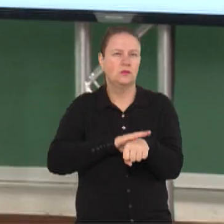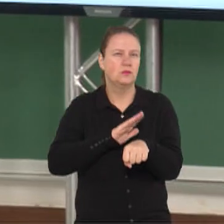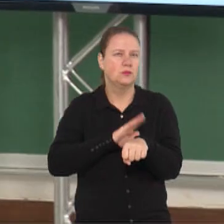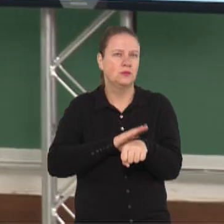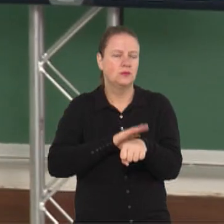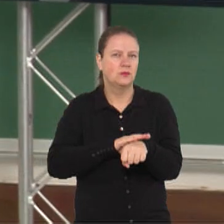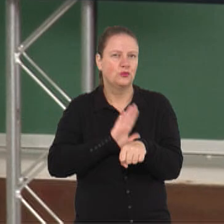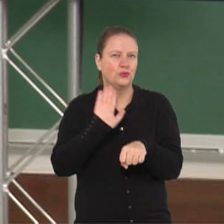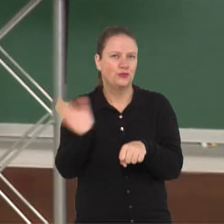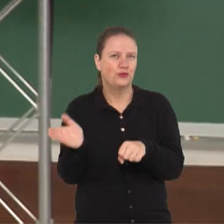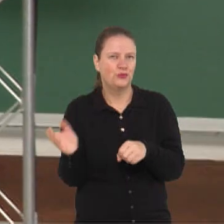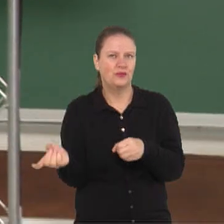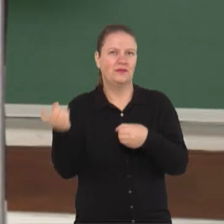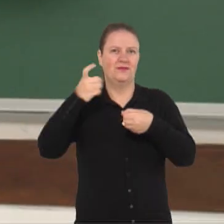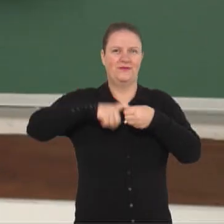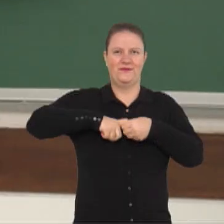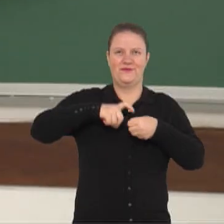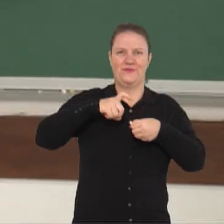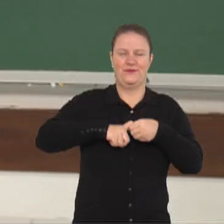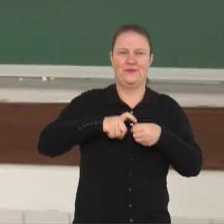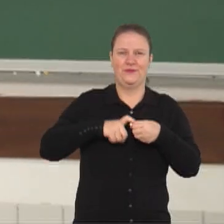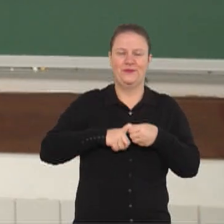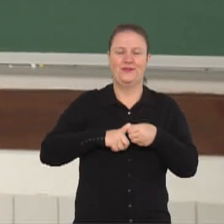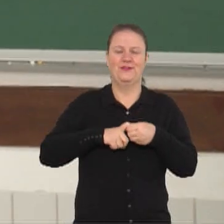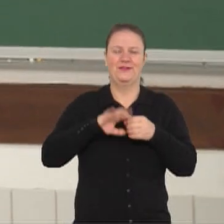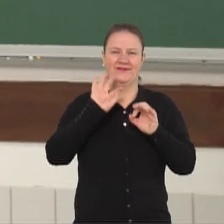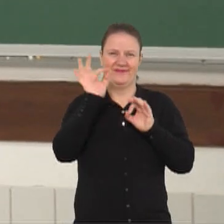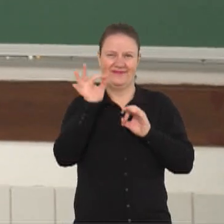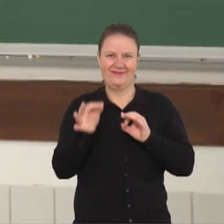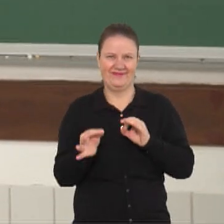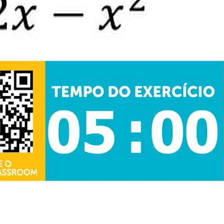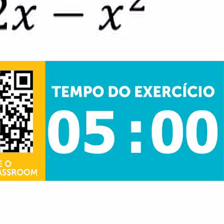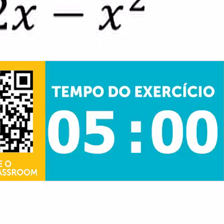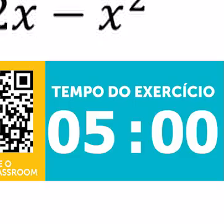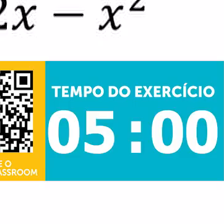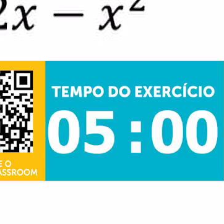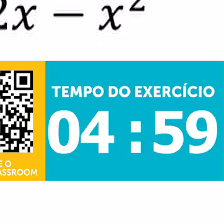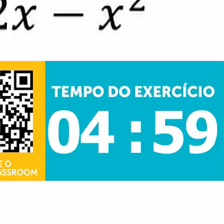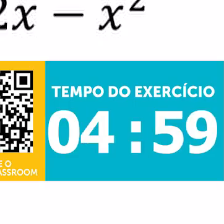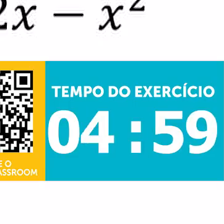eu volto com algumas dicas e correção desses resultados.